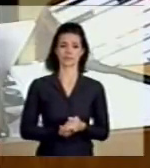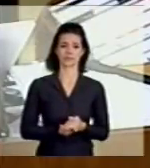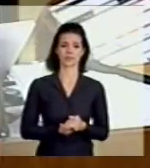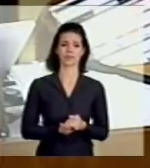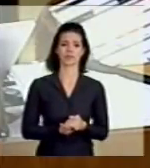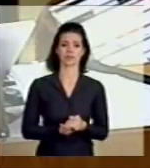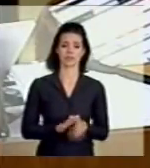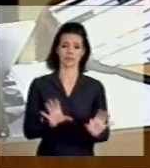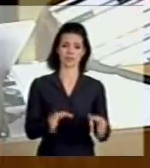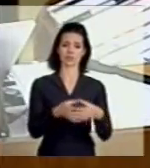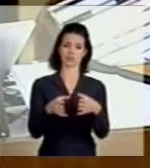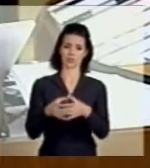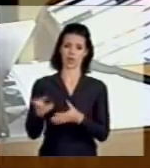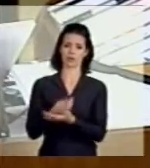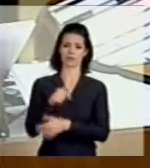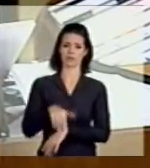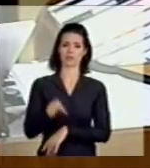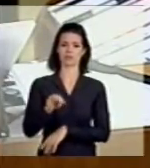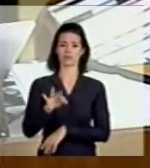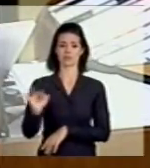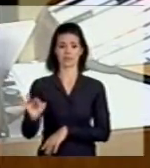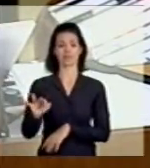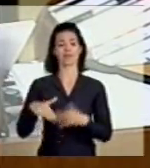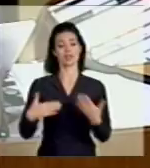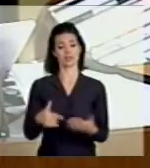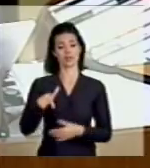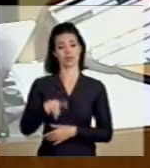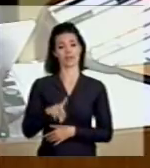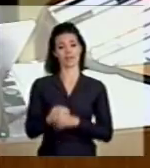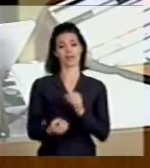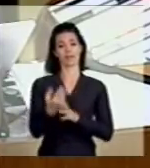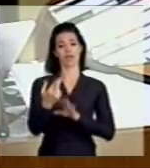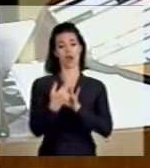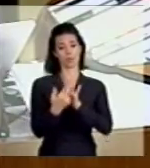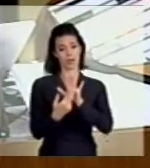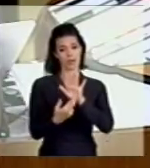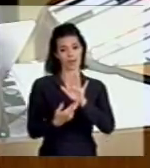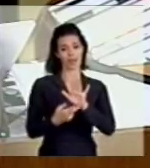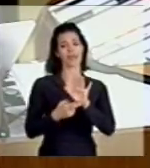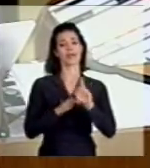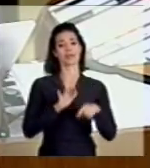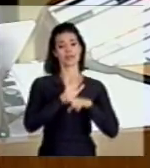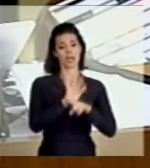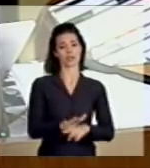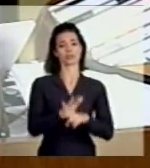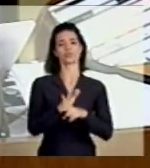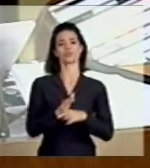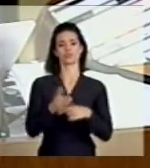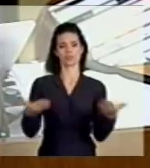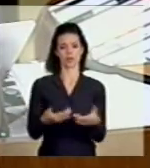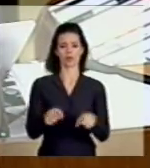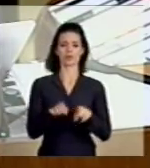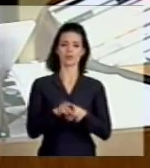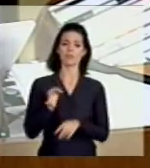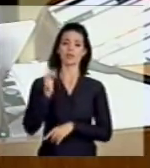Casa estabelecerá parâmetros importantes para inúmeros casos análogos, passados, presentes e futuros, que se